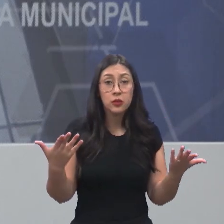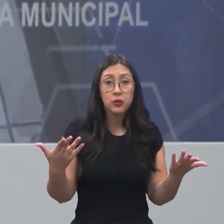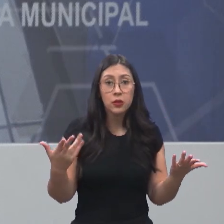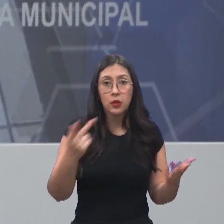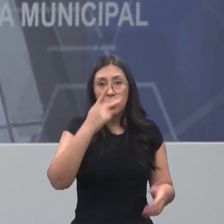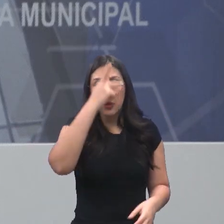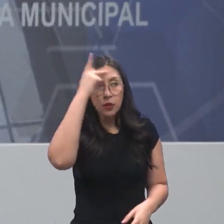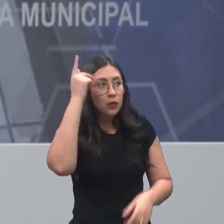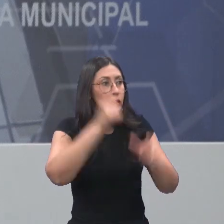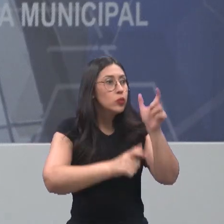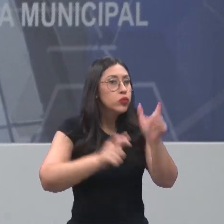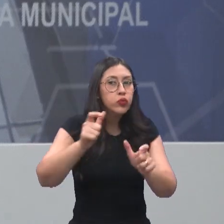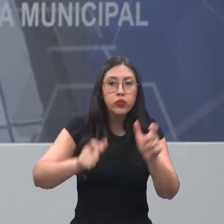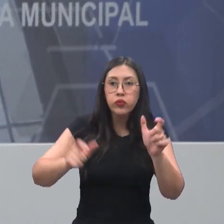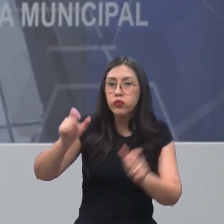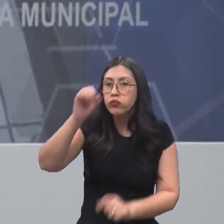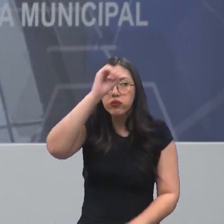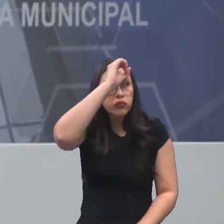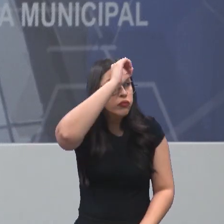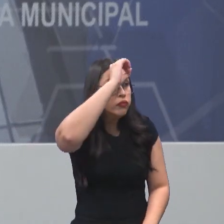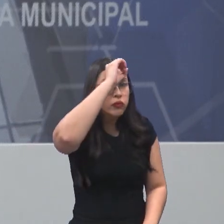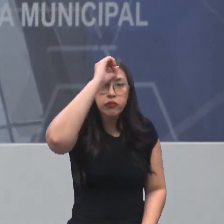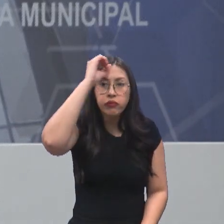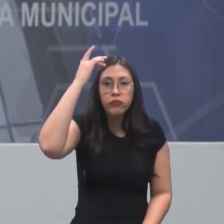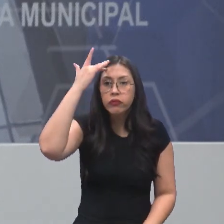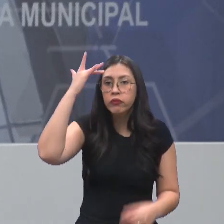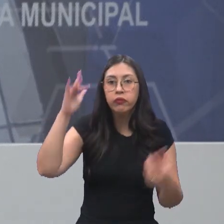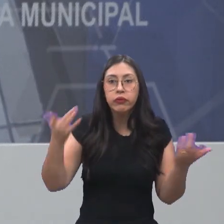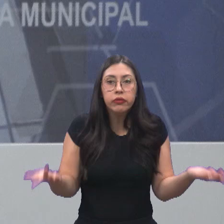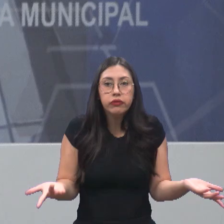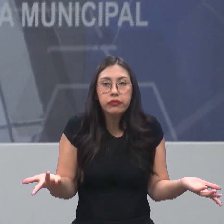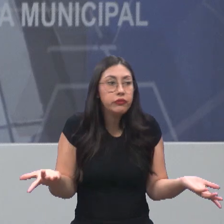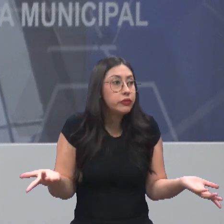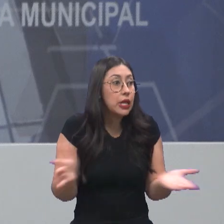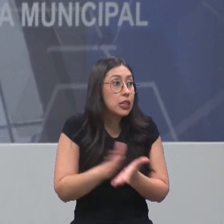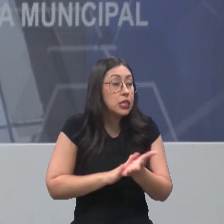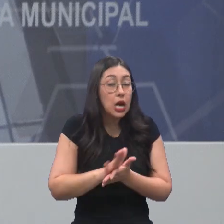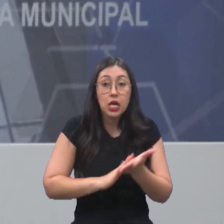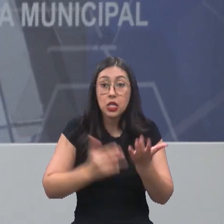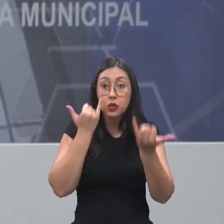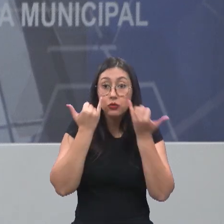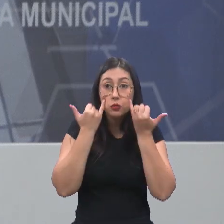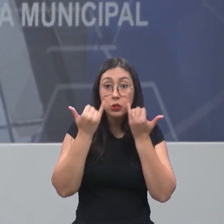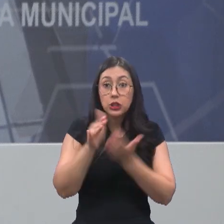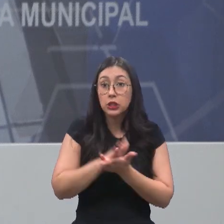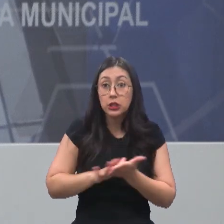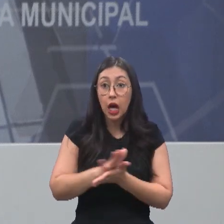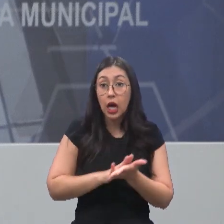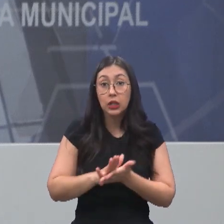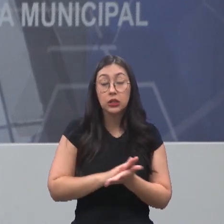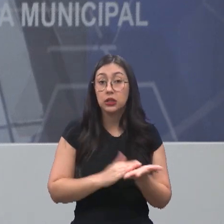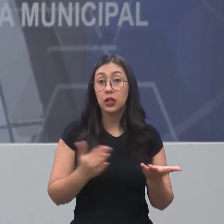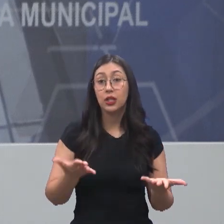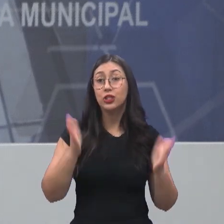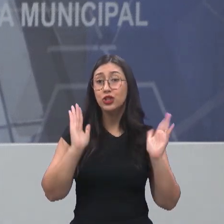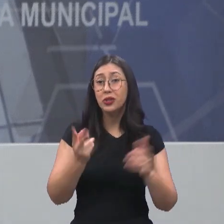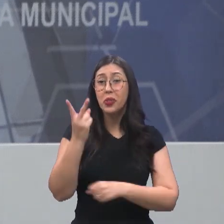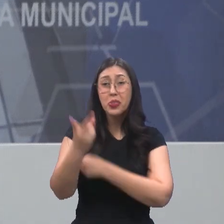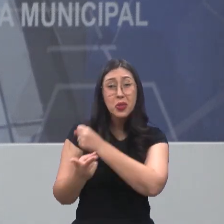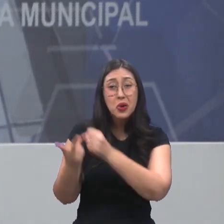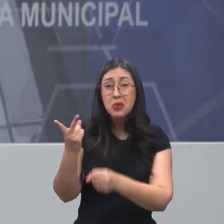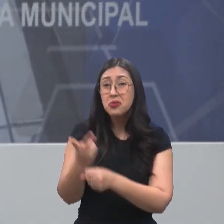perdidas, nos procuram, e eu tenho certeza que não procura só a mim, procura todos os vereadores, de pessoas que estão esperando há quase mais de 2